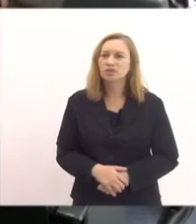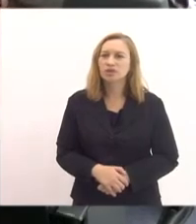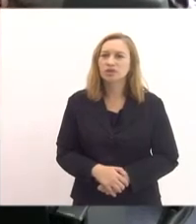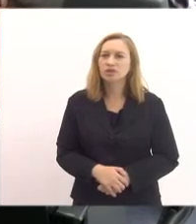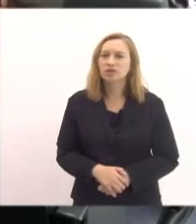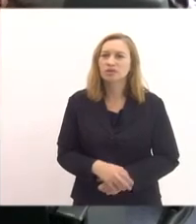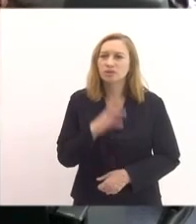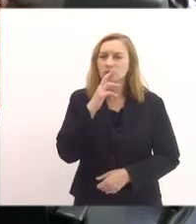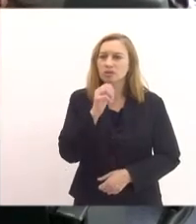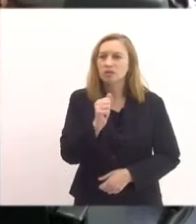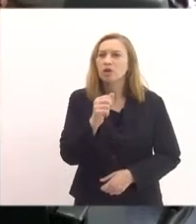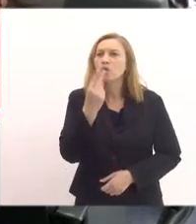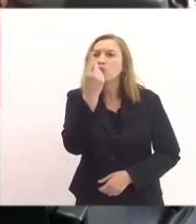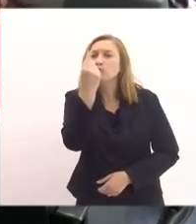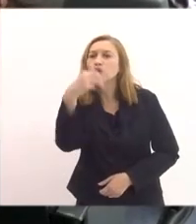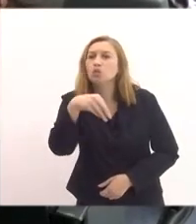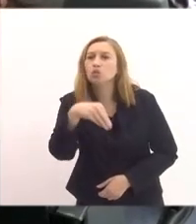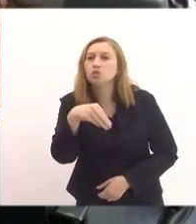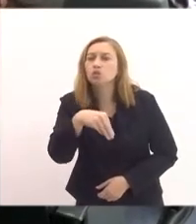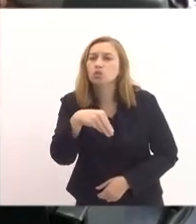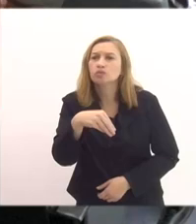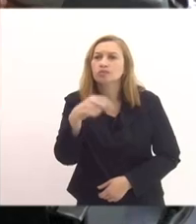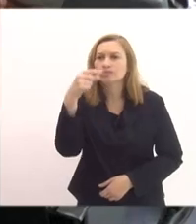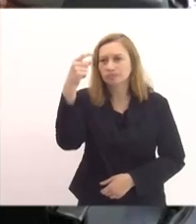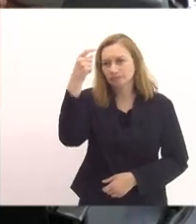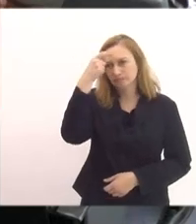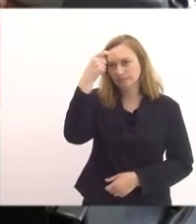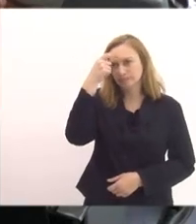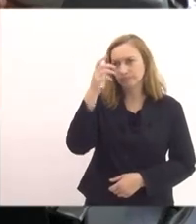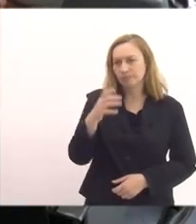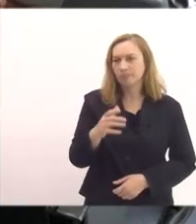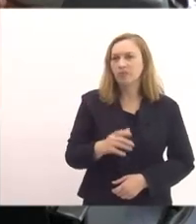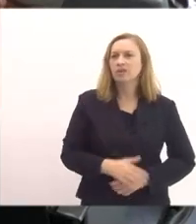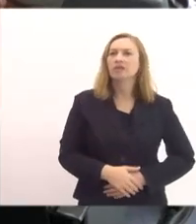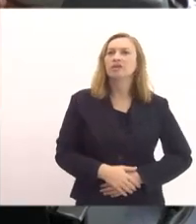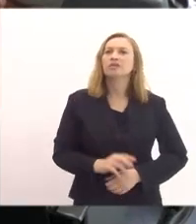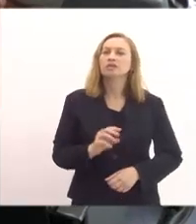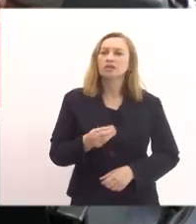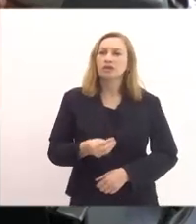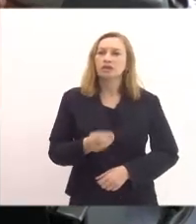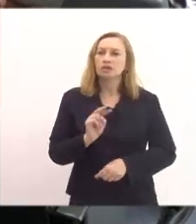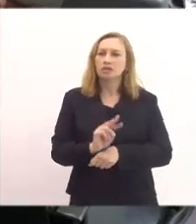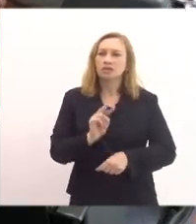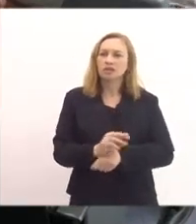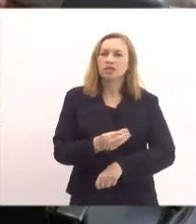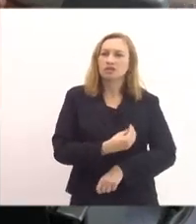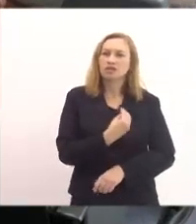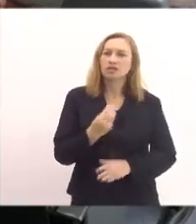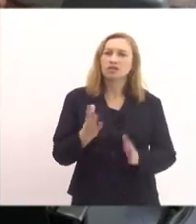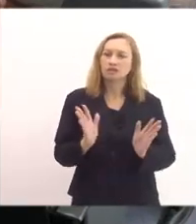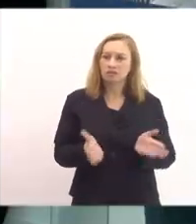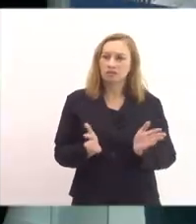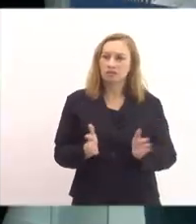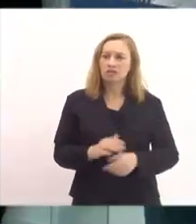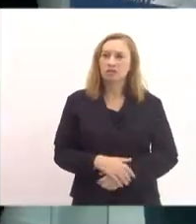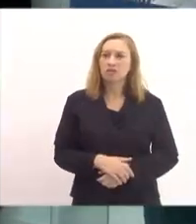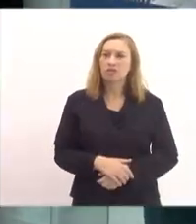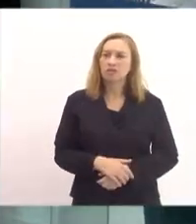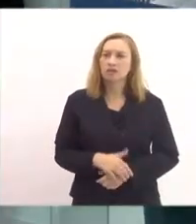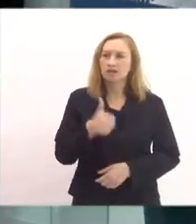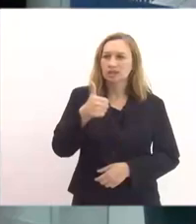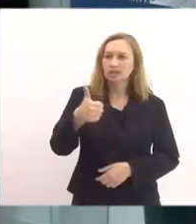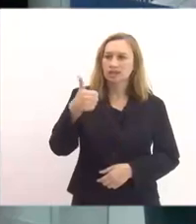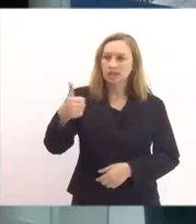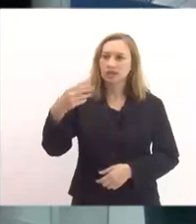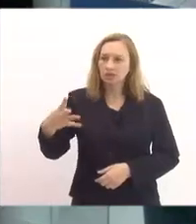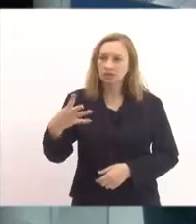Rodrigo, eu quero um minuto para fazer um raciocínio que os guarda-vidas fizeram dentro dessa audiência. Atualmente, hoje, a gente tem 114